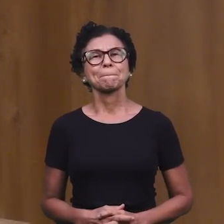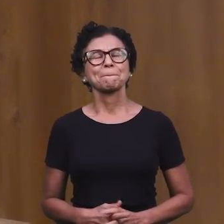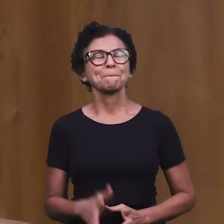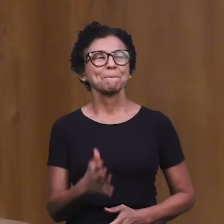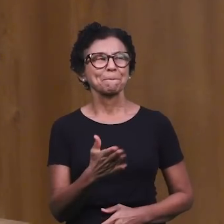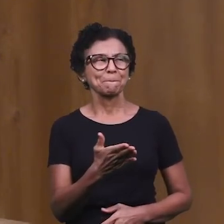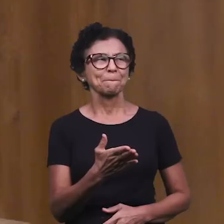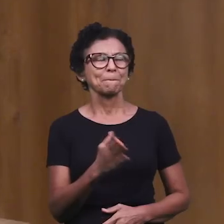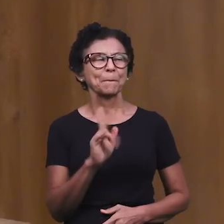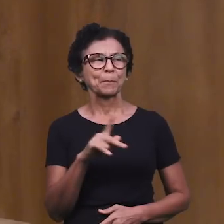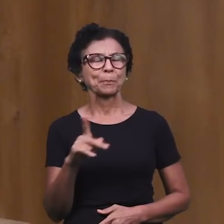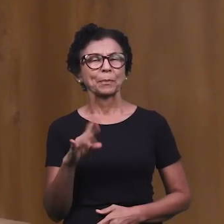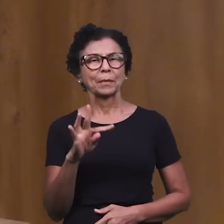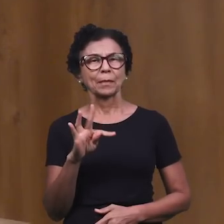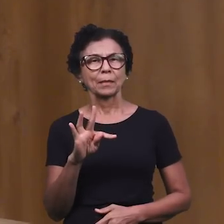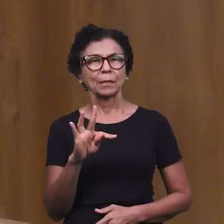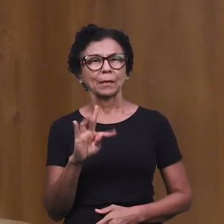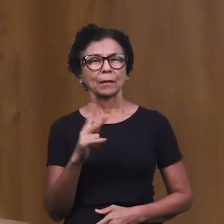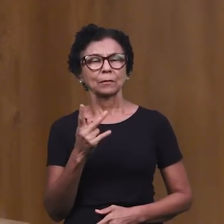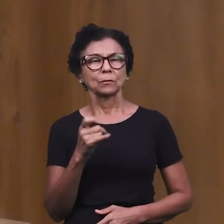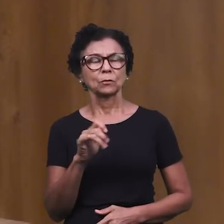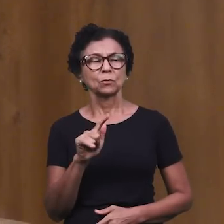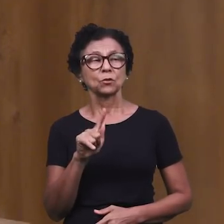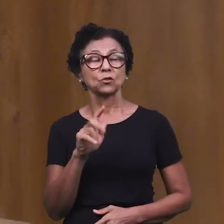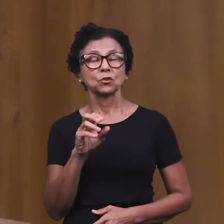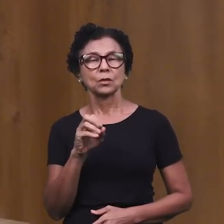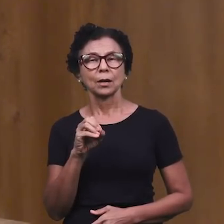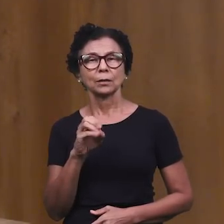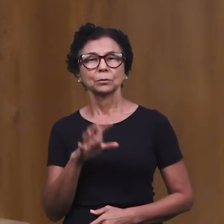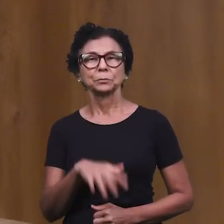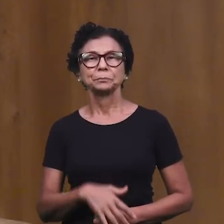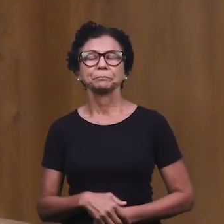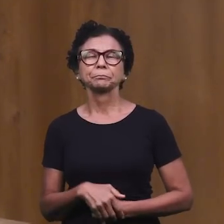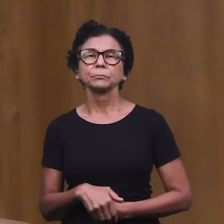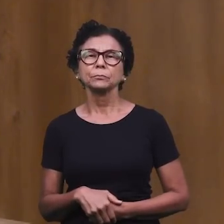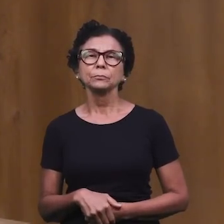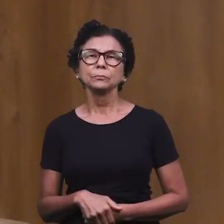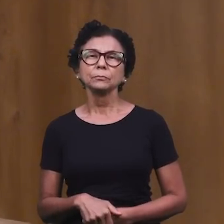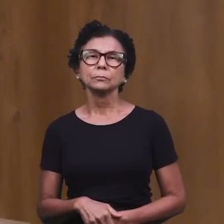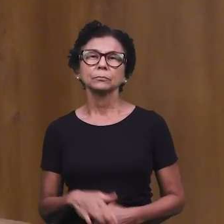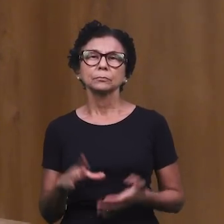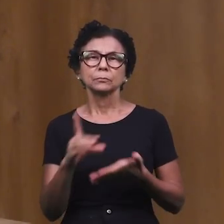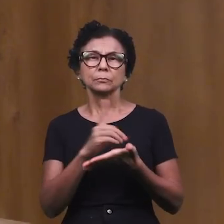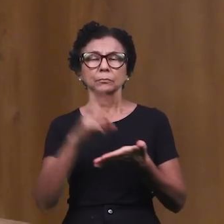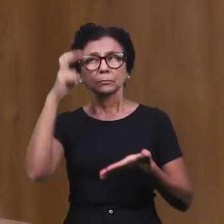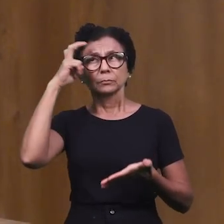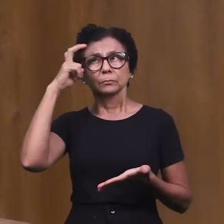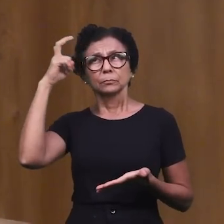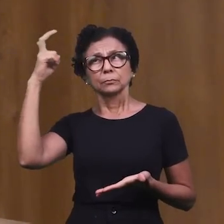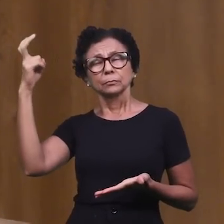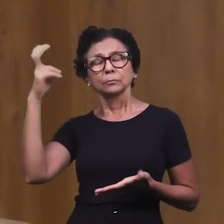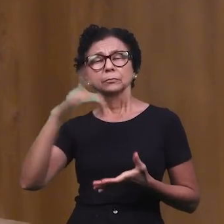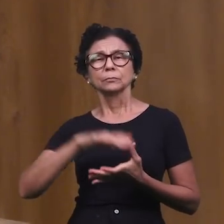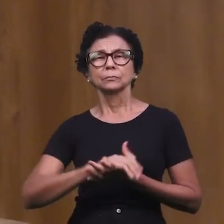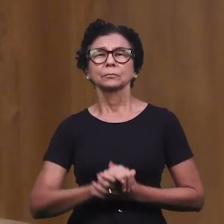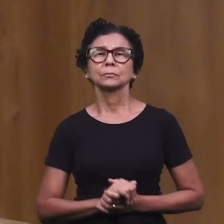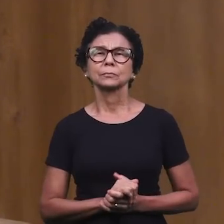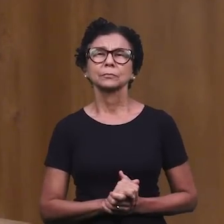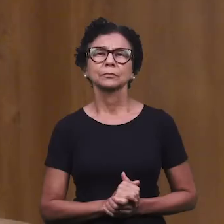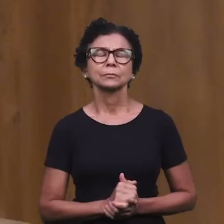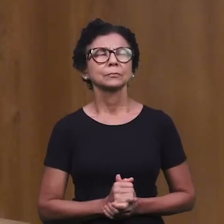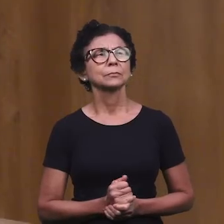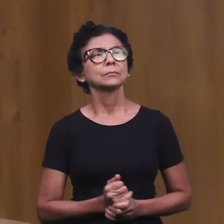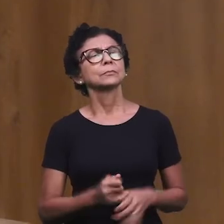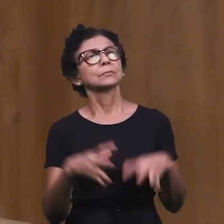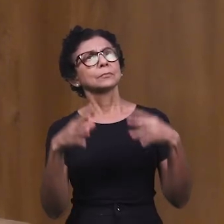Tiago falar um pouquinho disso, porque que o design inteligente ele se baseia muito no ajuste fino para justificar que existe